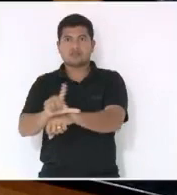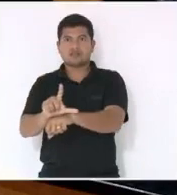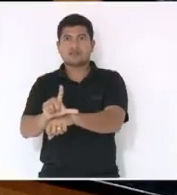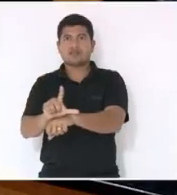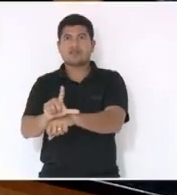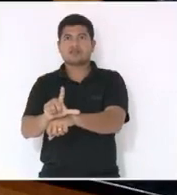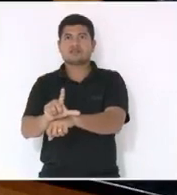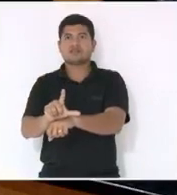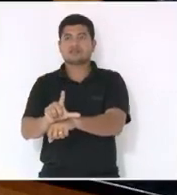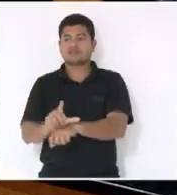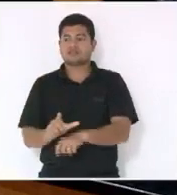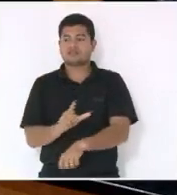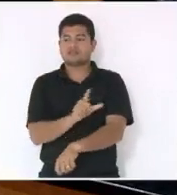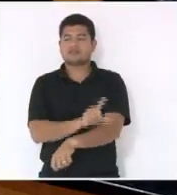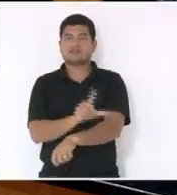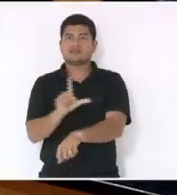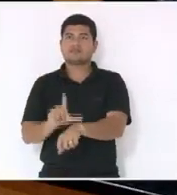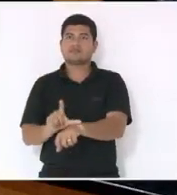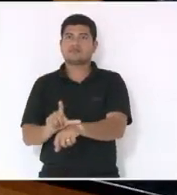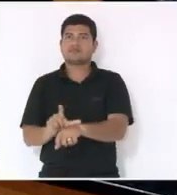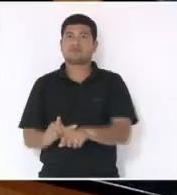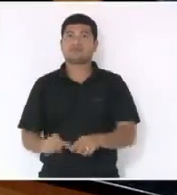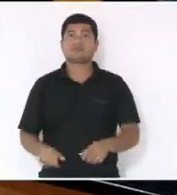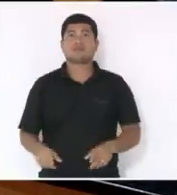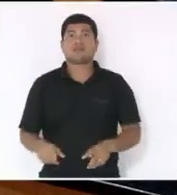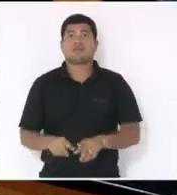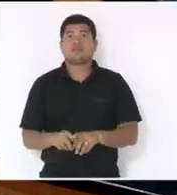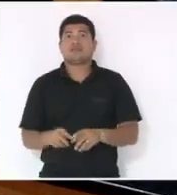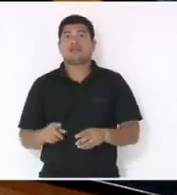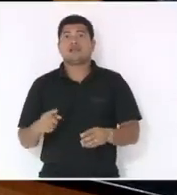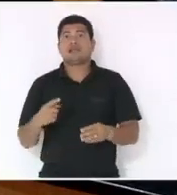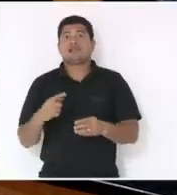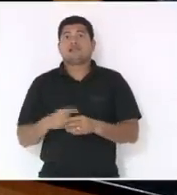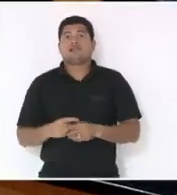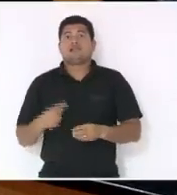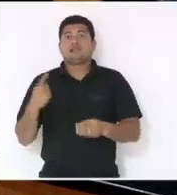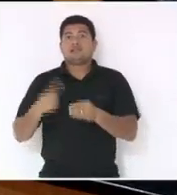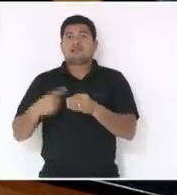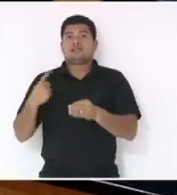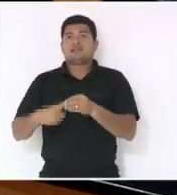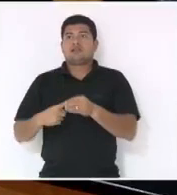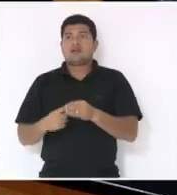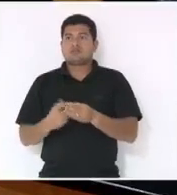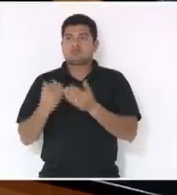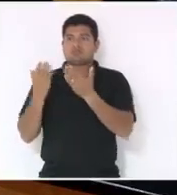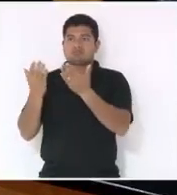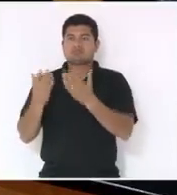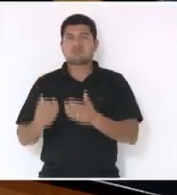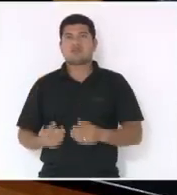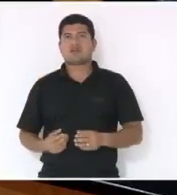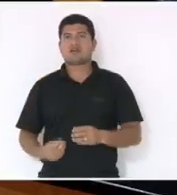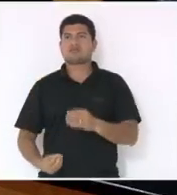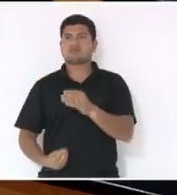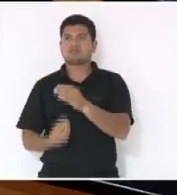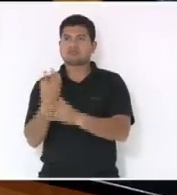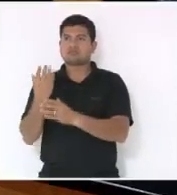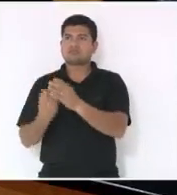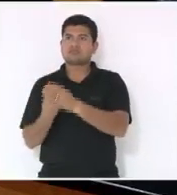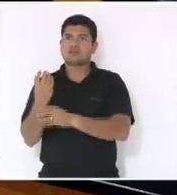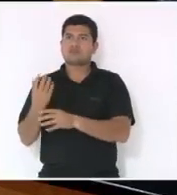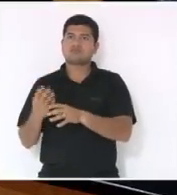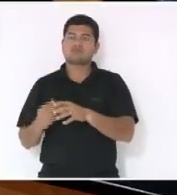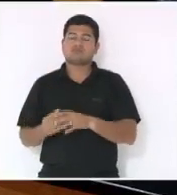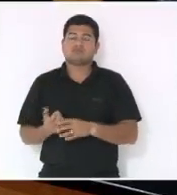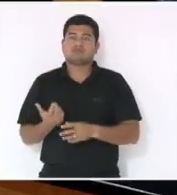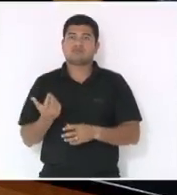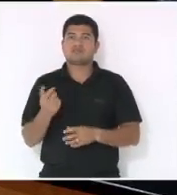prefeito Seron, cidade que deu 7 governadores e 1 presidente da República. Veja que Lages, né,